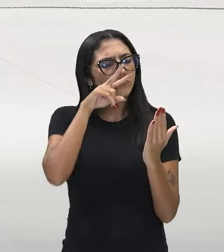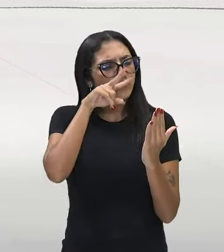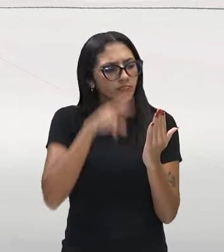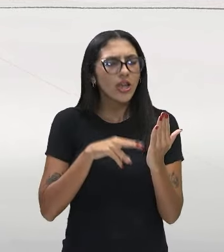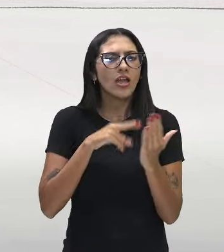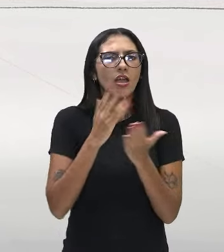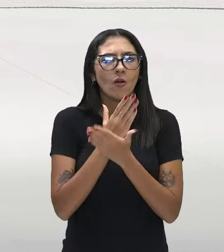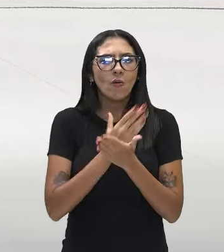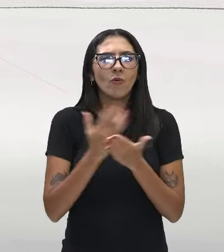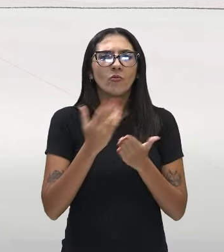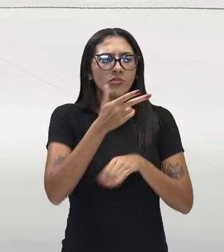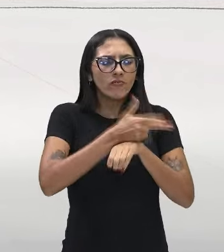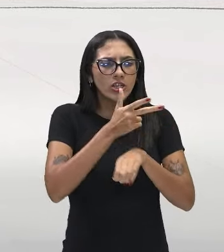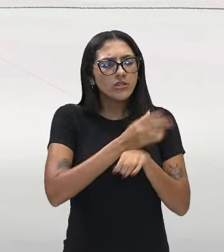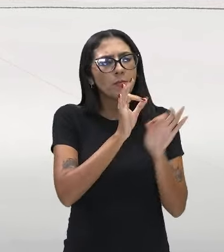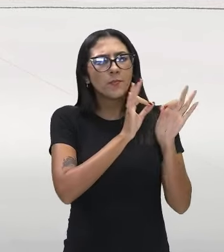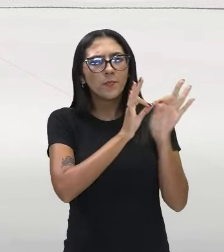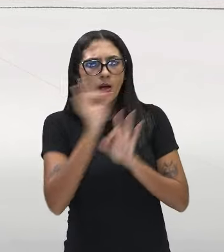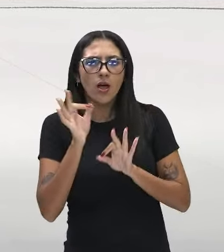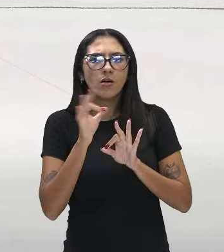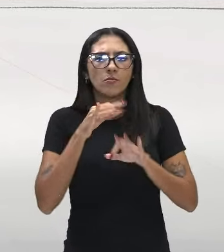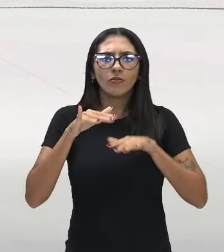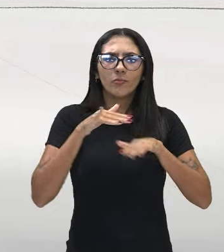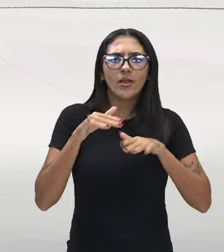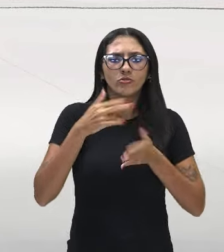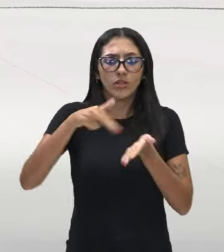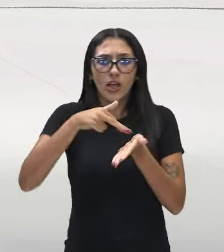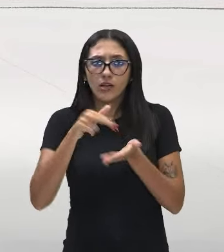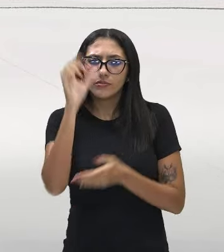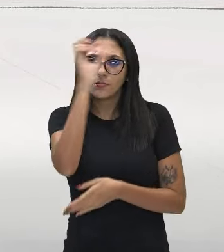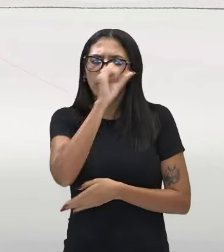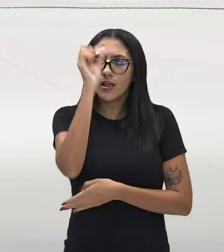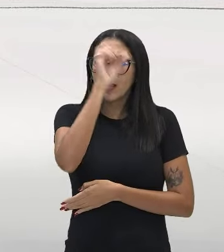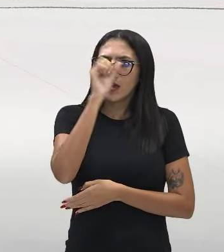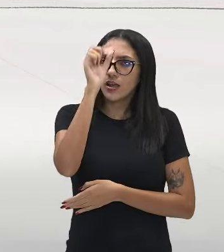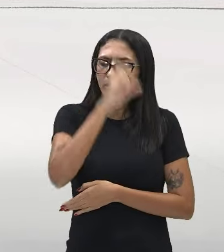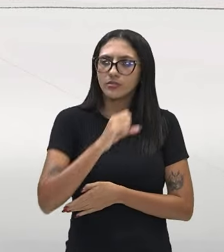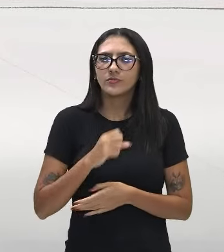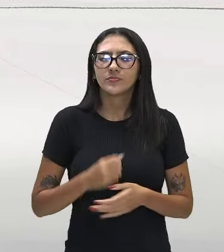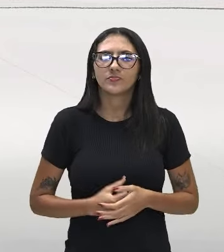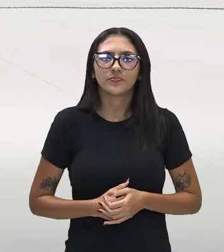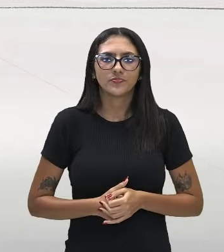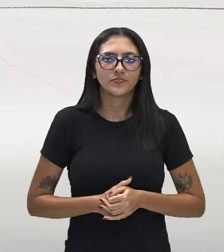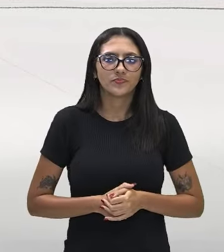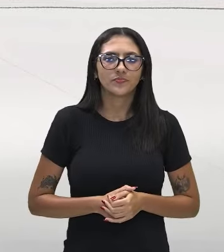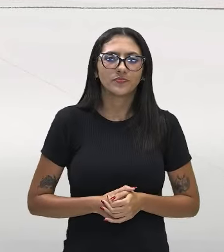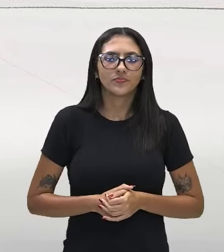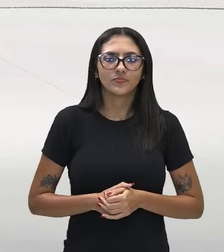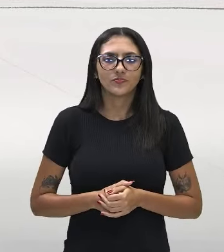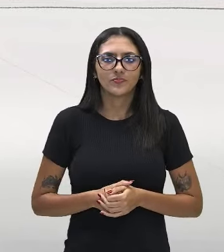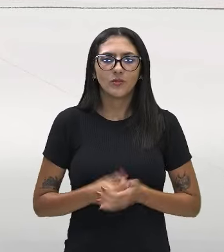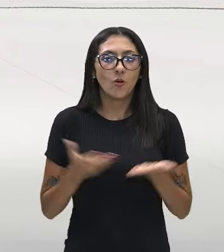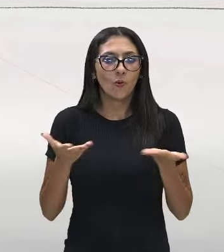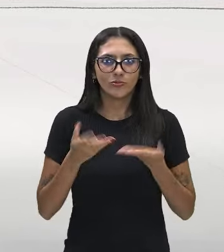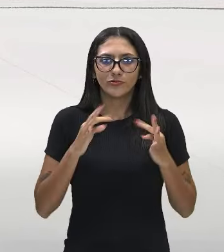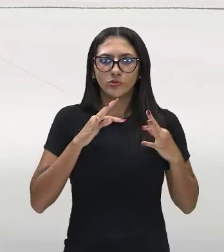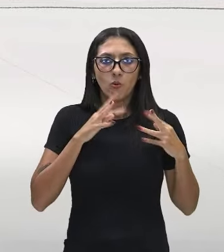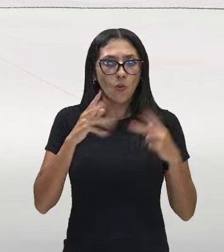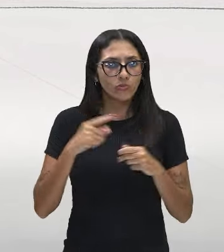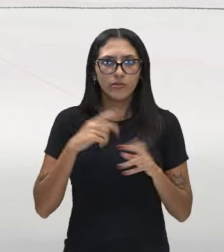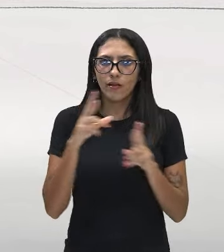vídeos, aprende as coreografias e vai empreendendo nessa área. E hoje em dia é tudo pela internet. Ó. Na minha área de